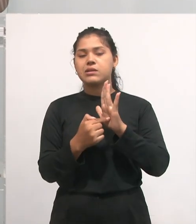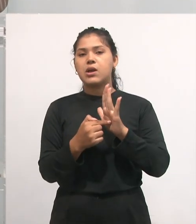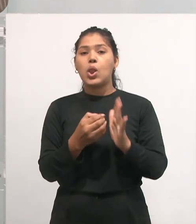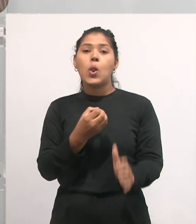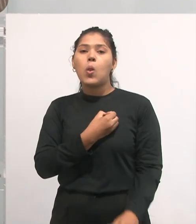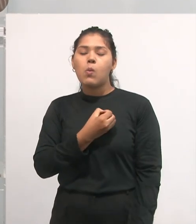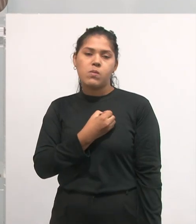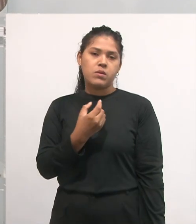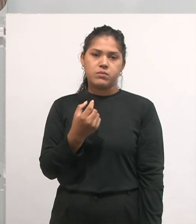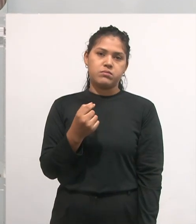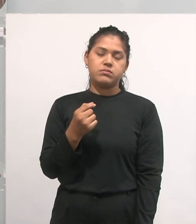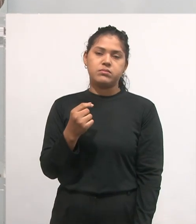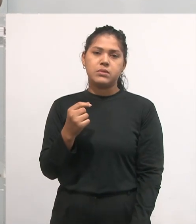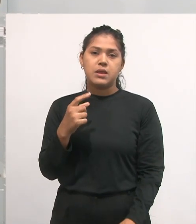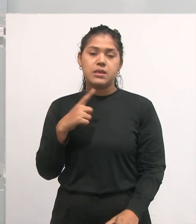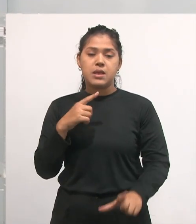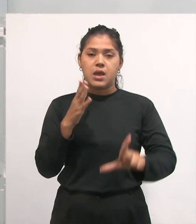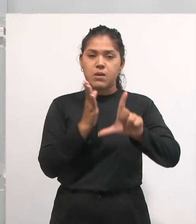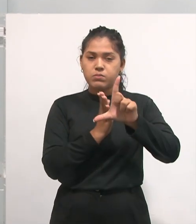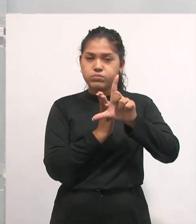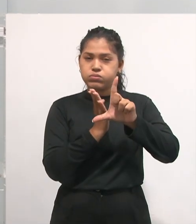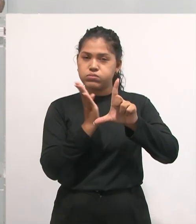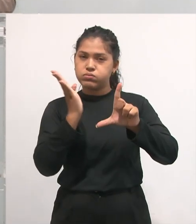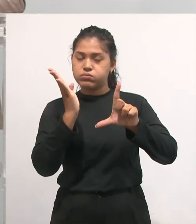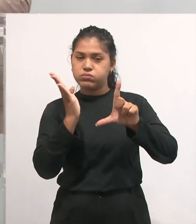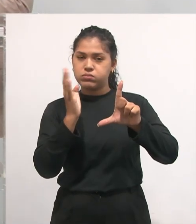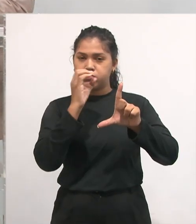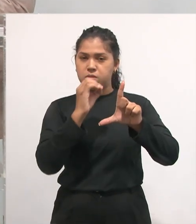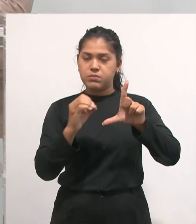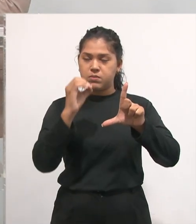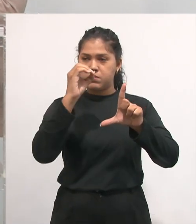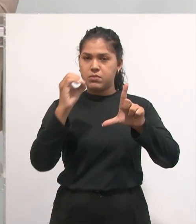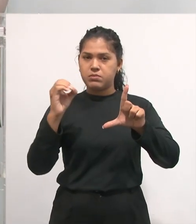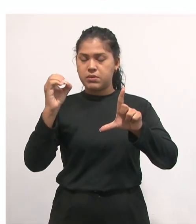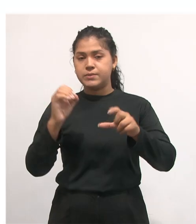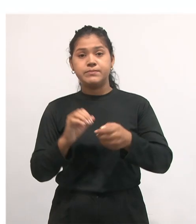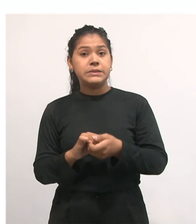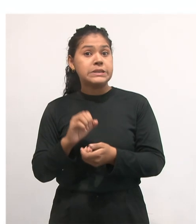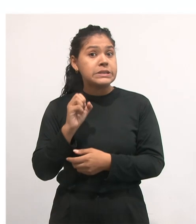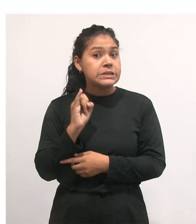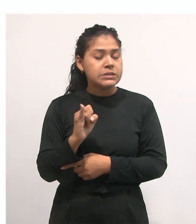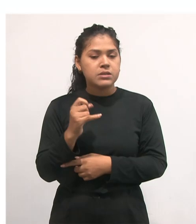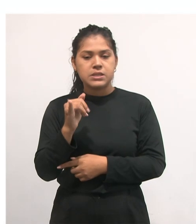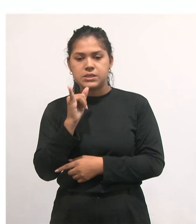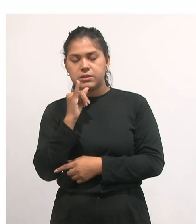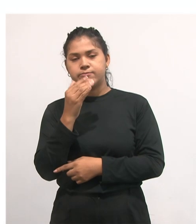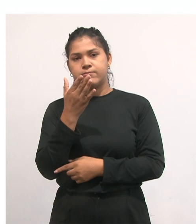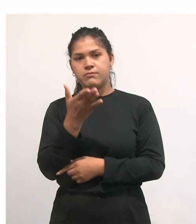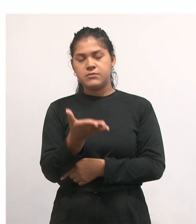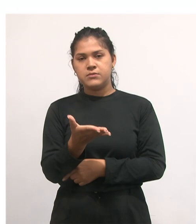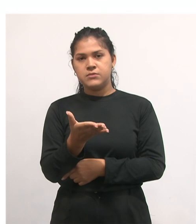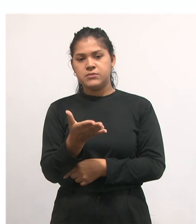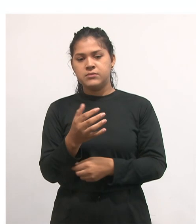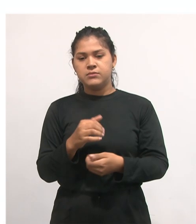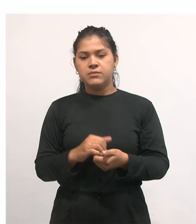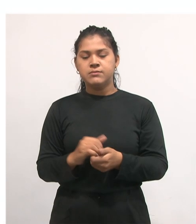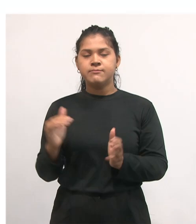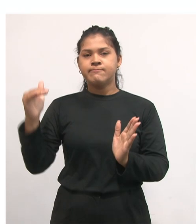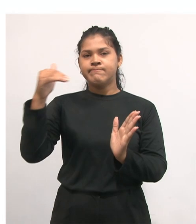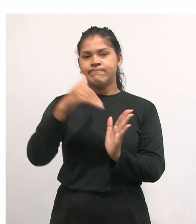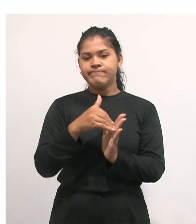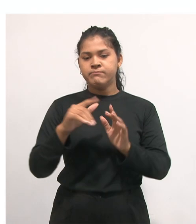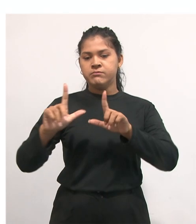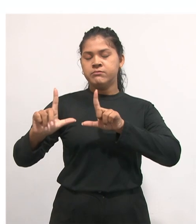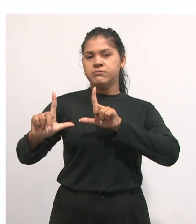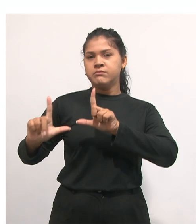projeção muito próxima da realidade. Agora, se você projetar um exemplo igual esse aqui, ó, Veja esse último quadro